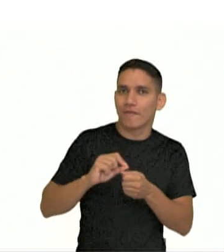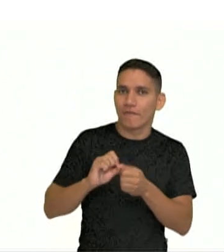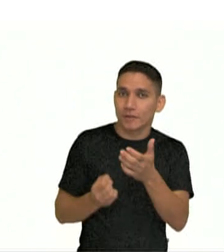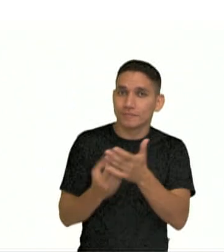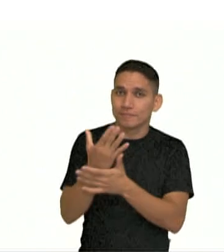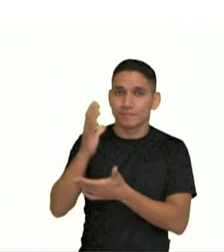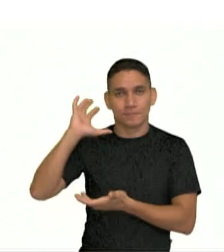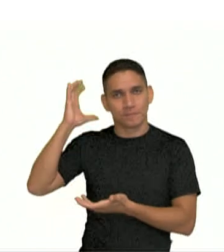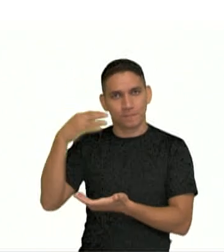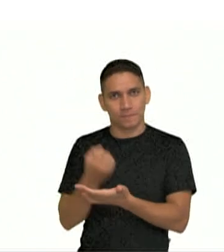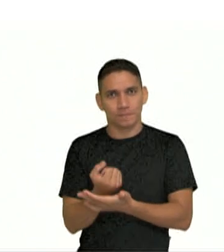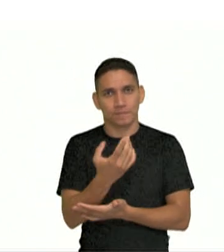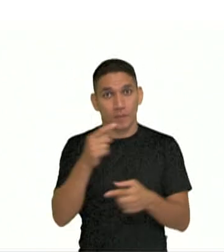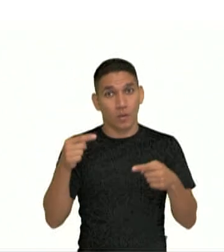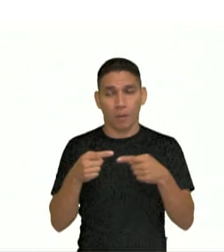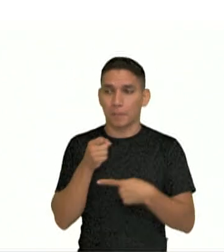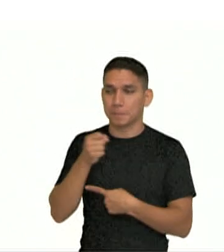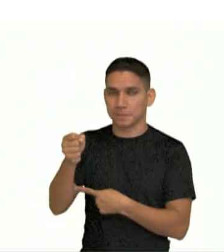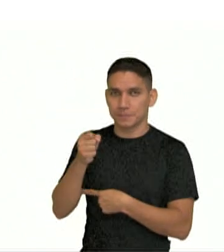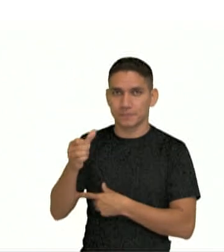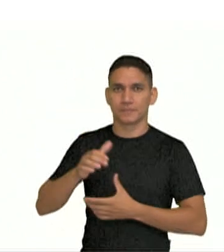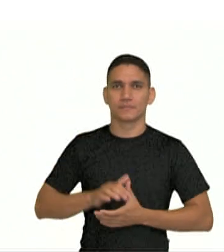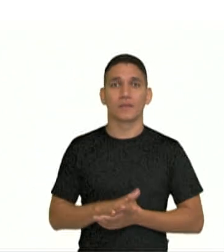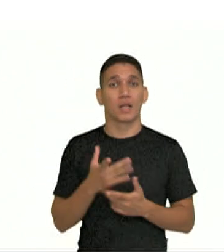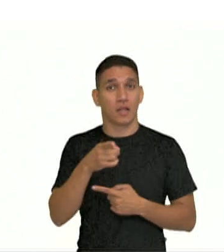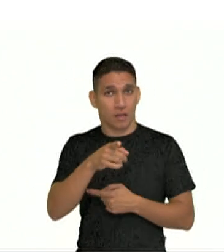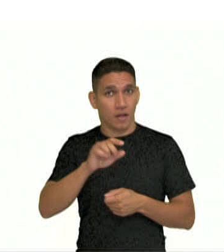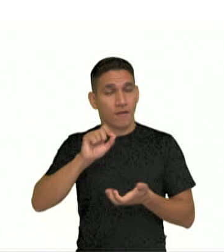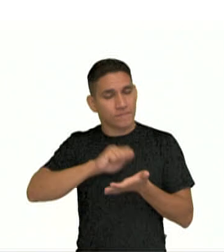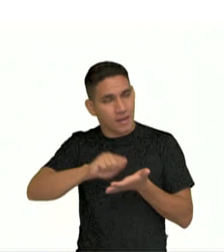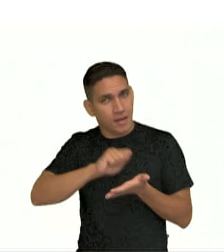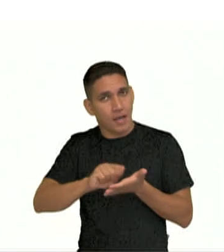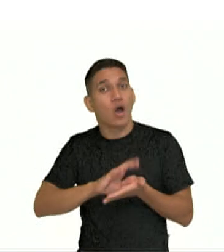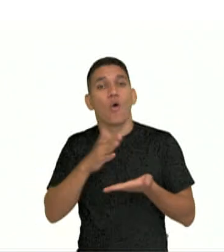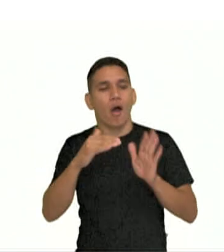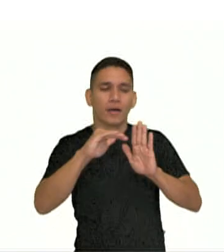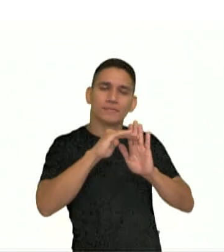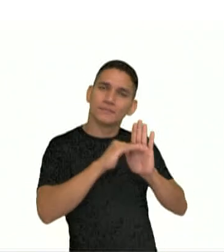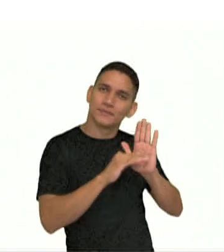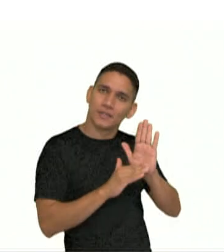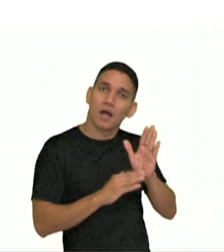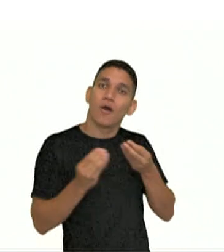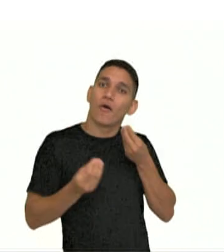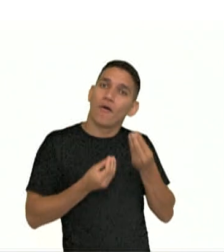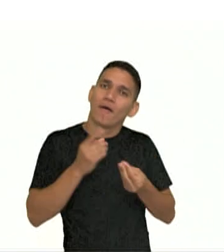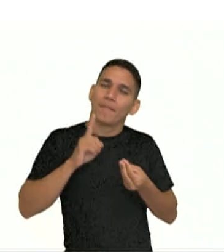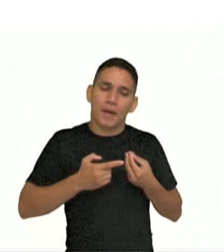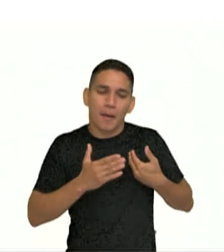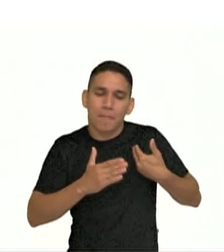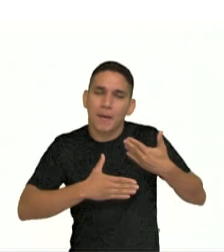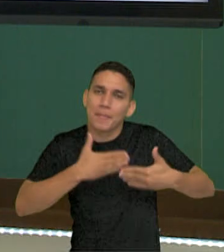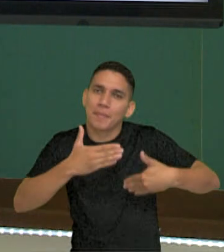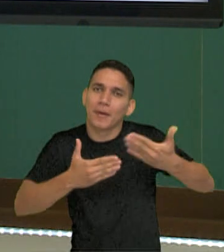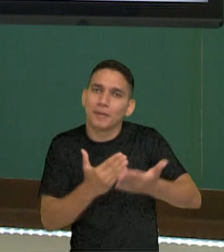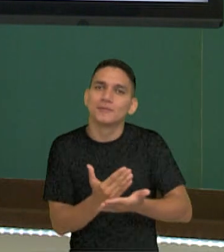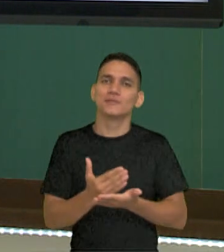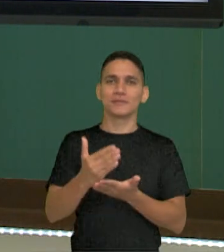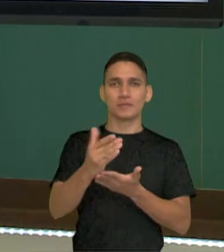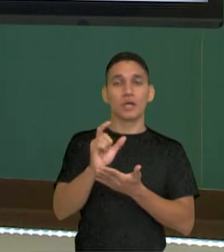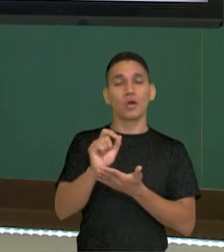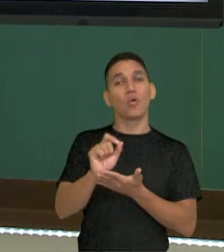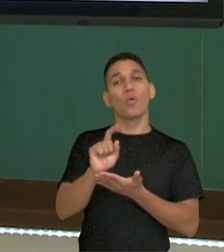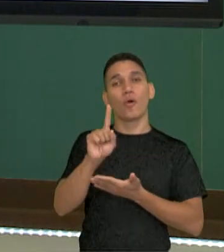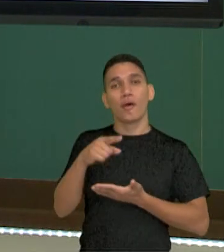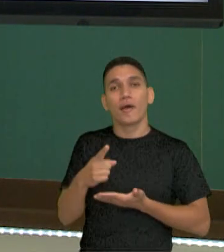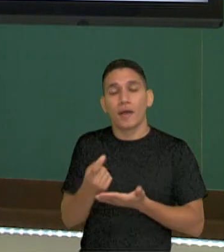um podcast segundo a reportagem. Então, era para vocês escreverem ali em tópicos, ali, né, os passos iniciais, né, para